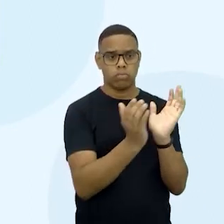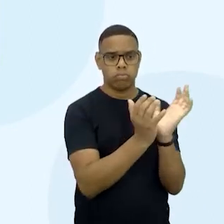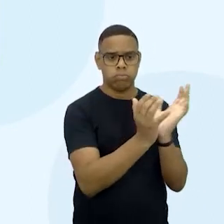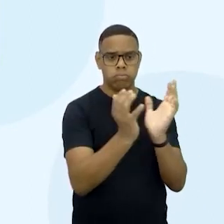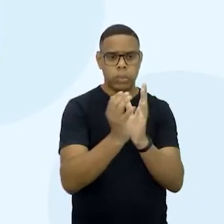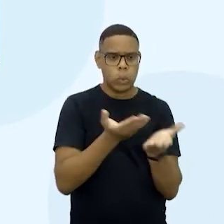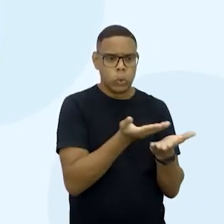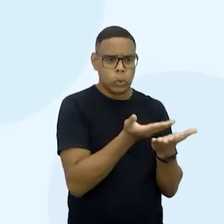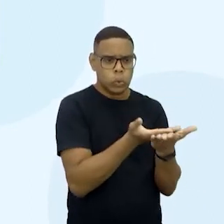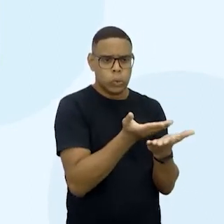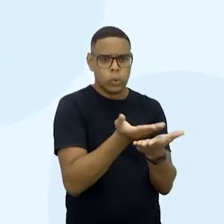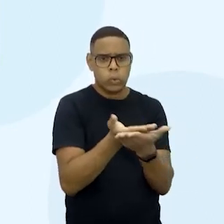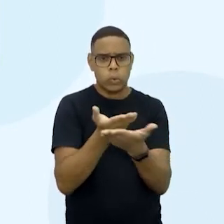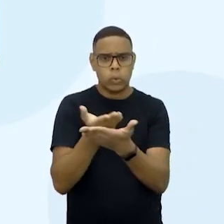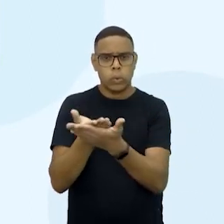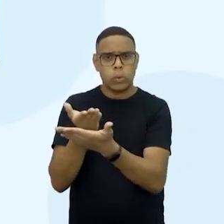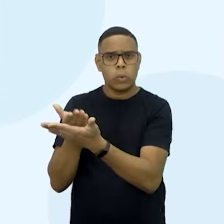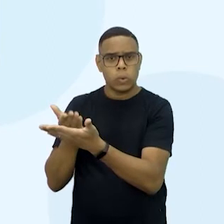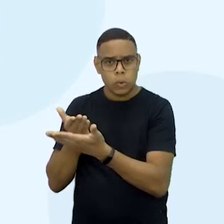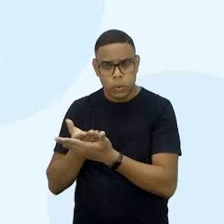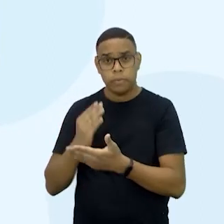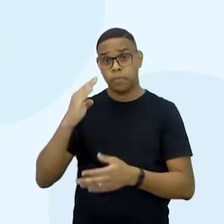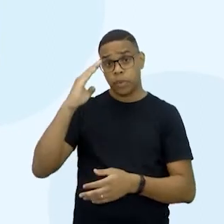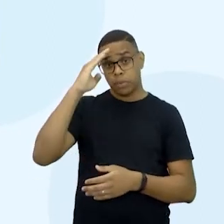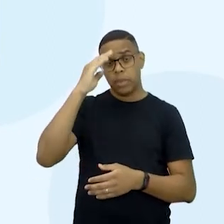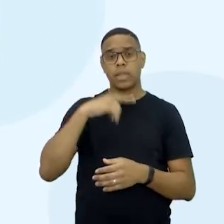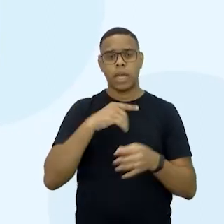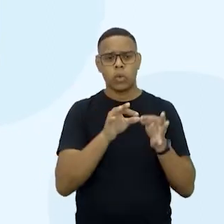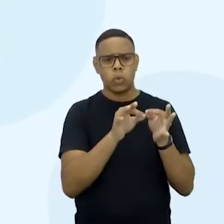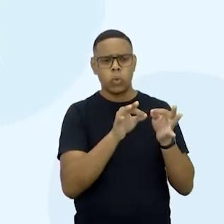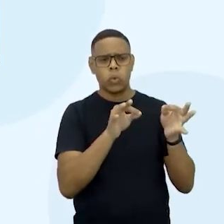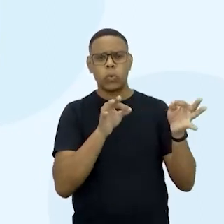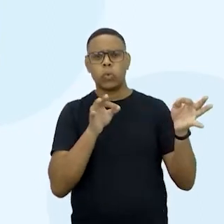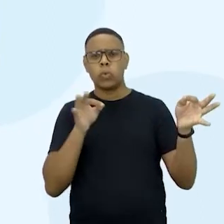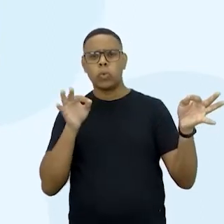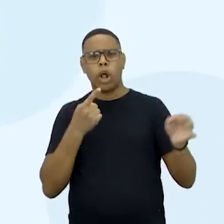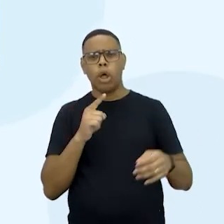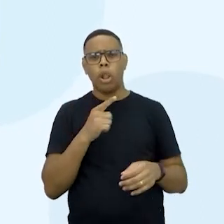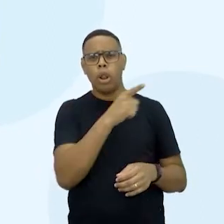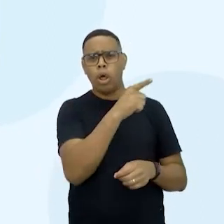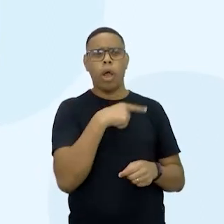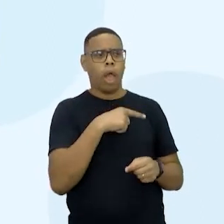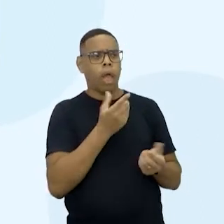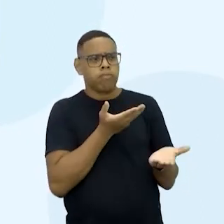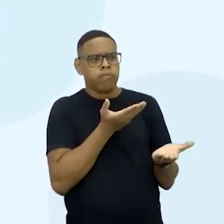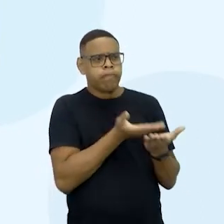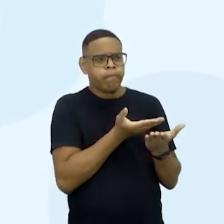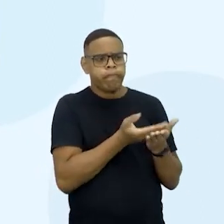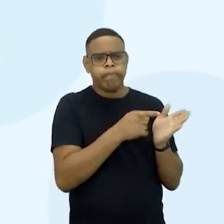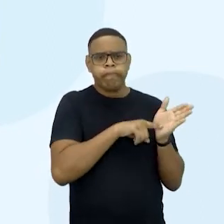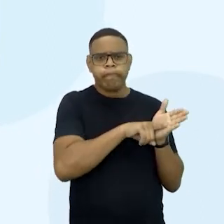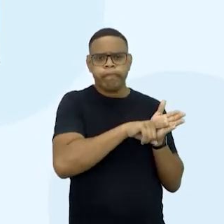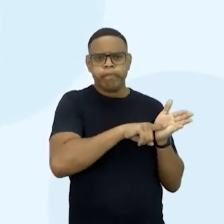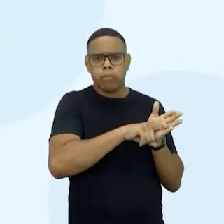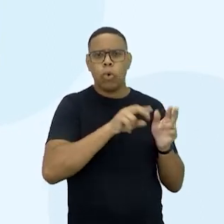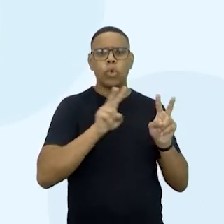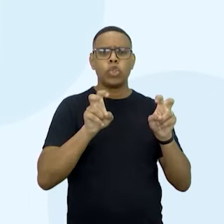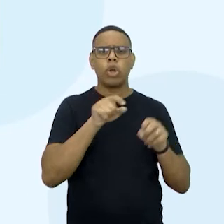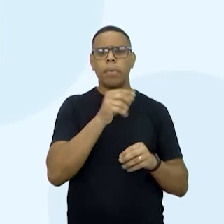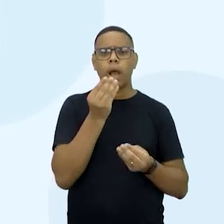principalmente aquelas comunidades indígenas isoladas e a partir então dos seus estudos nutricionais